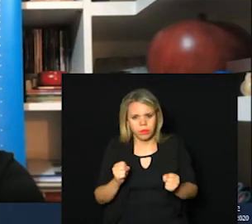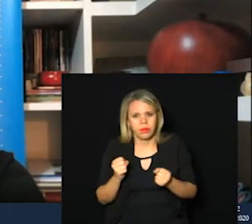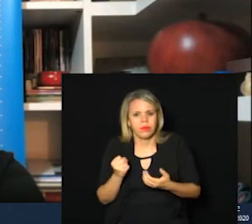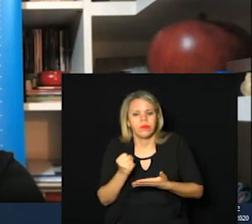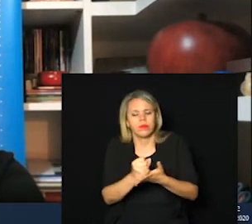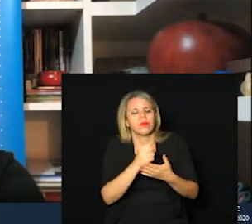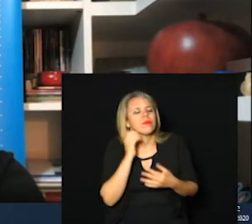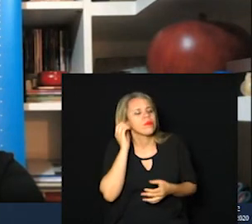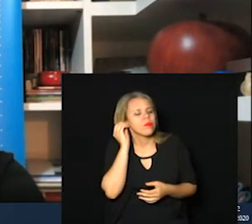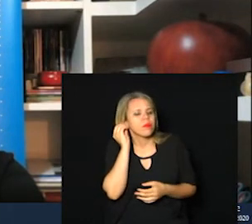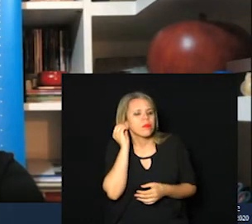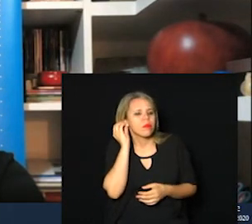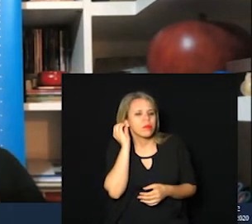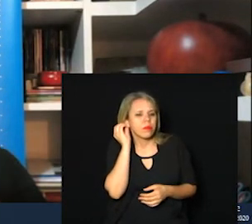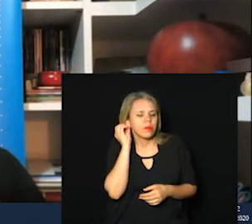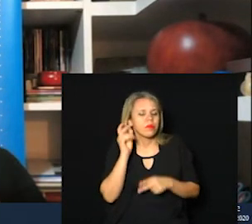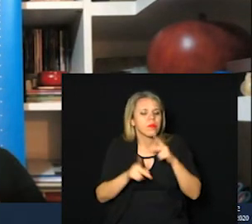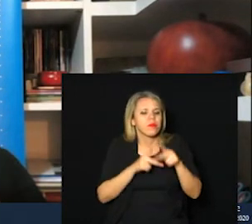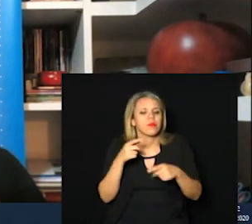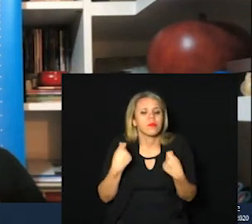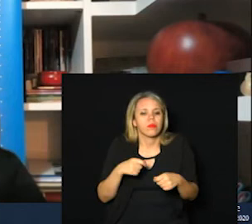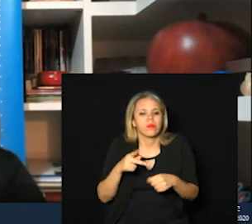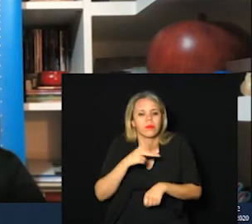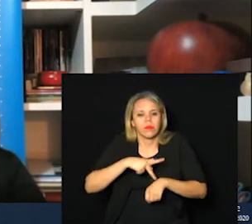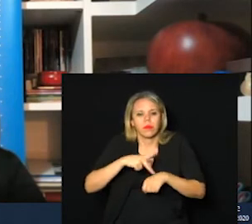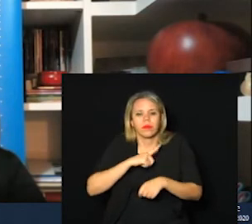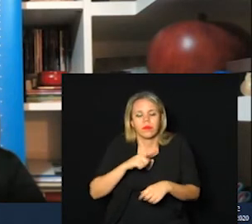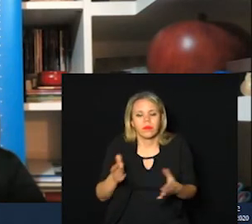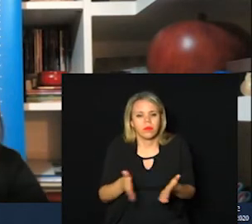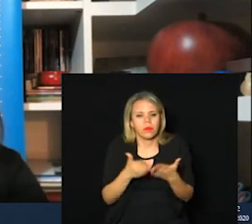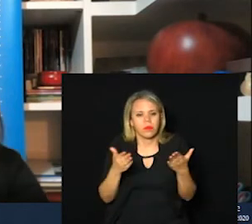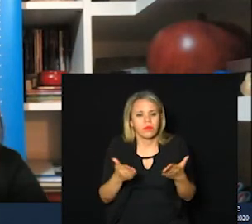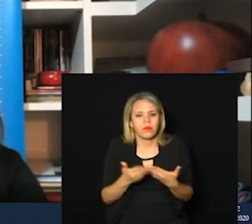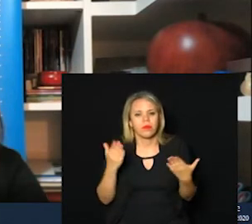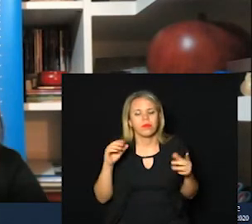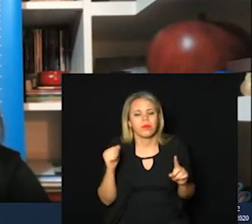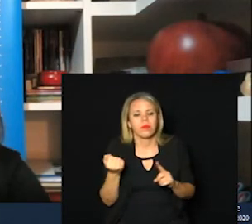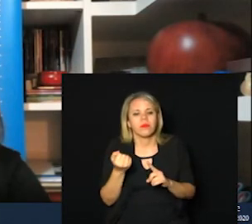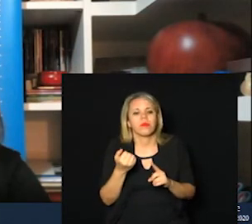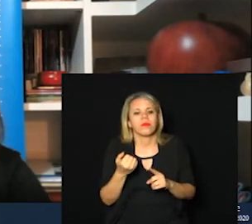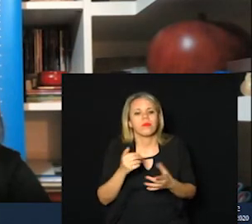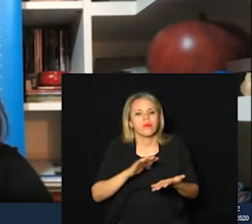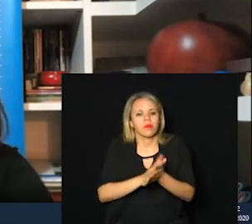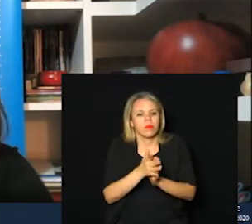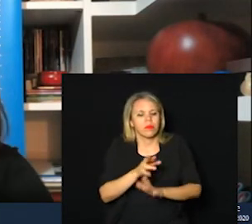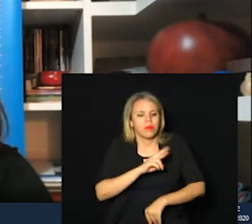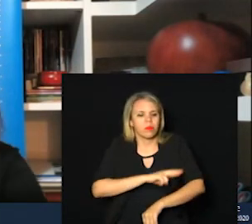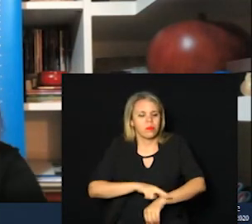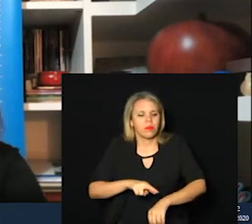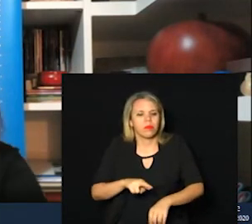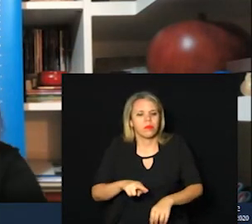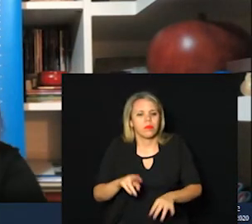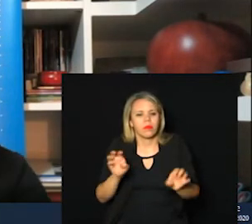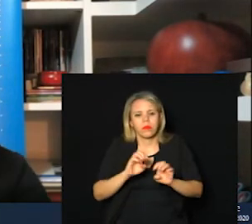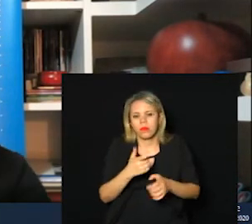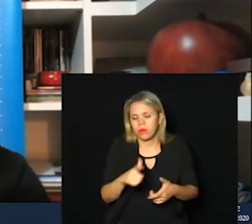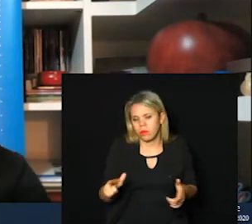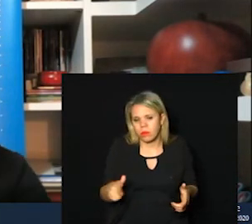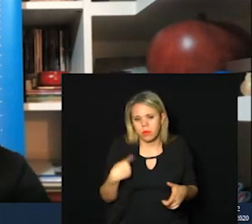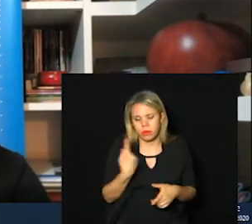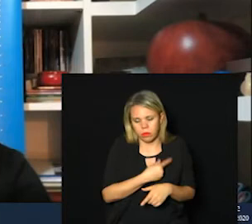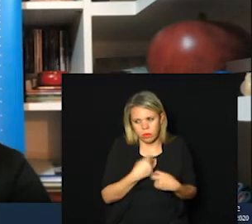aqueles que precisam num país que tem desigualdades sociais, raciais, estruturantes, e que nós